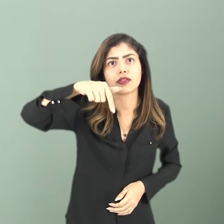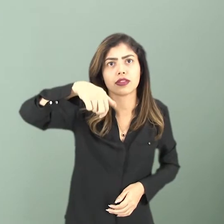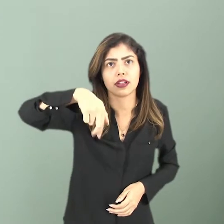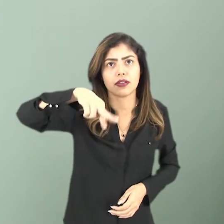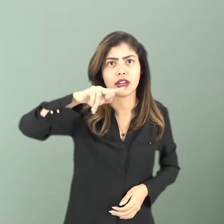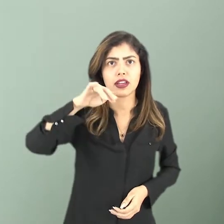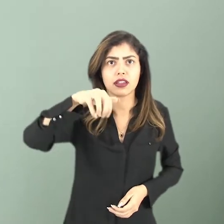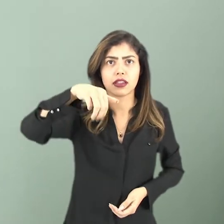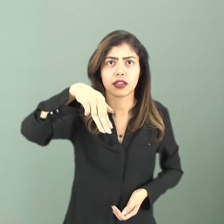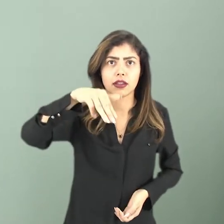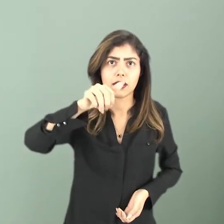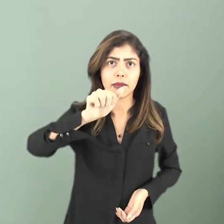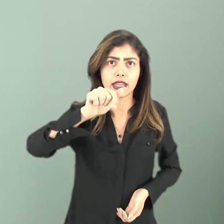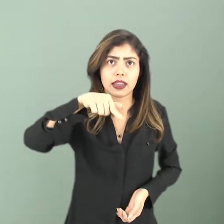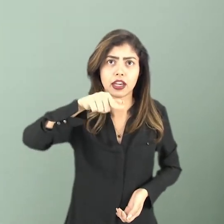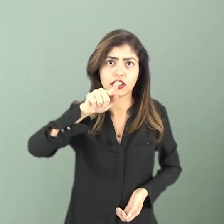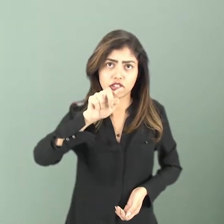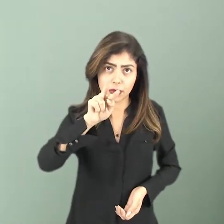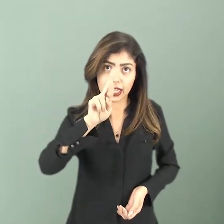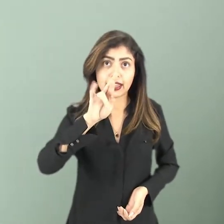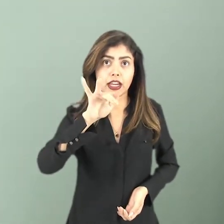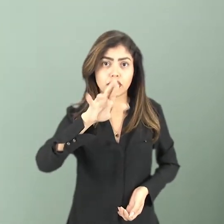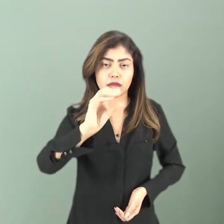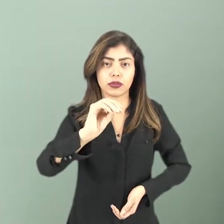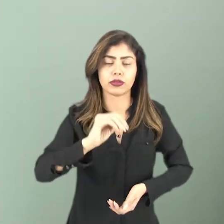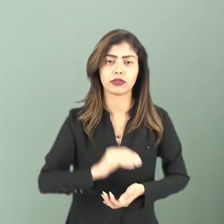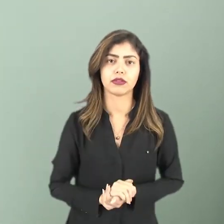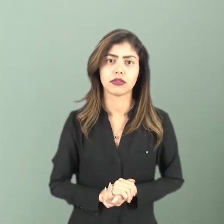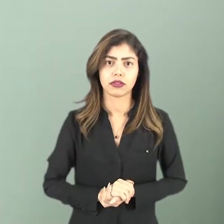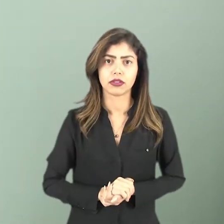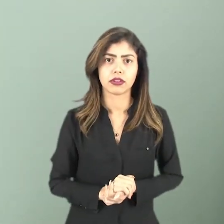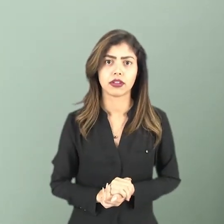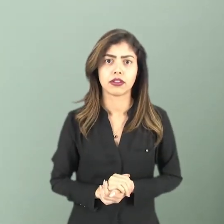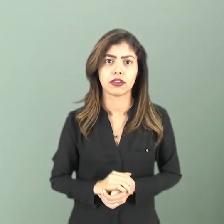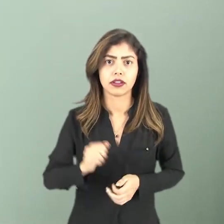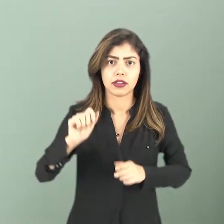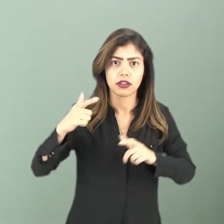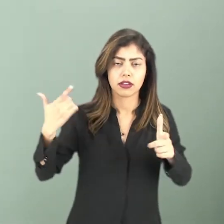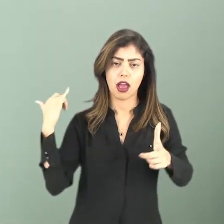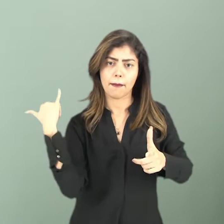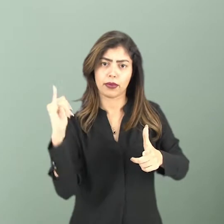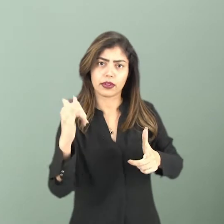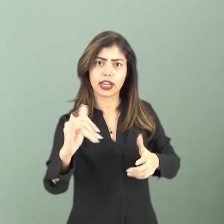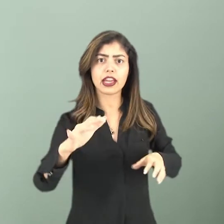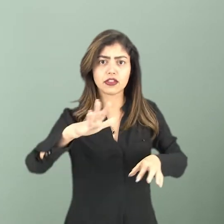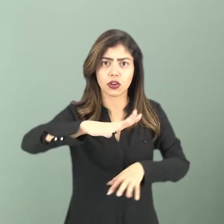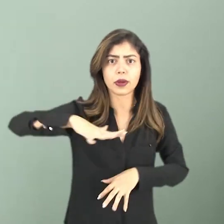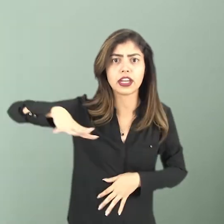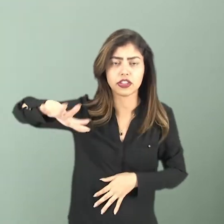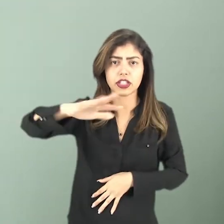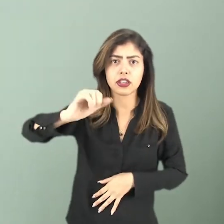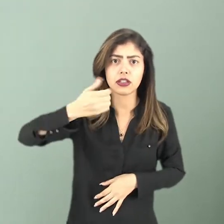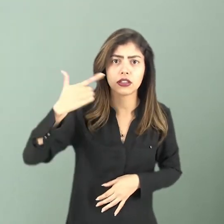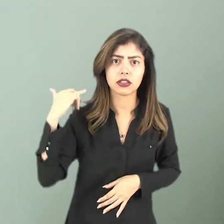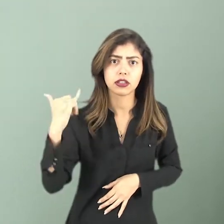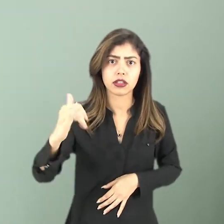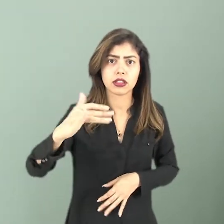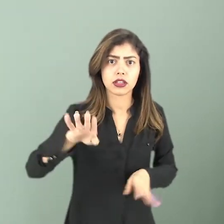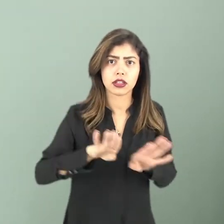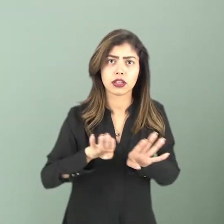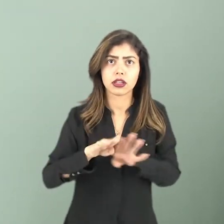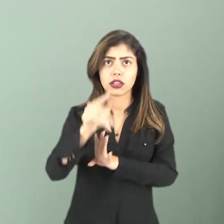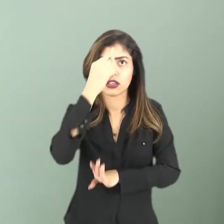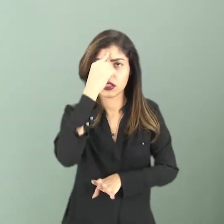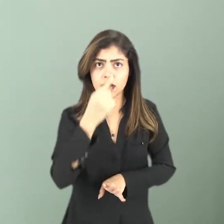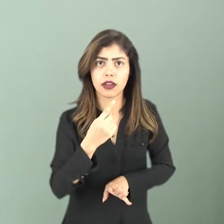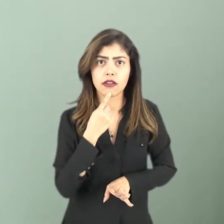tem um campo elétrico. Então, ele vai relacionar esse campo elétrico com o campo magnético e também armazenar energia. Observa na